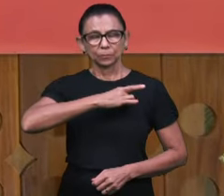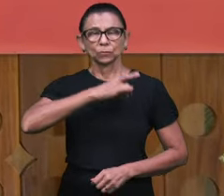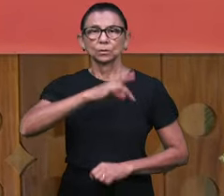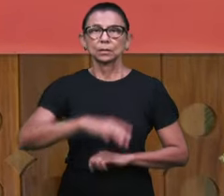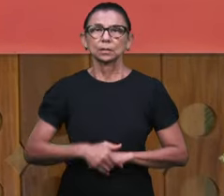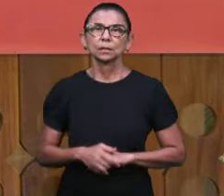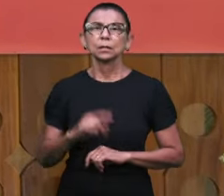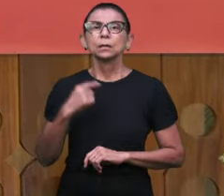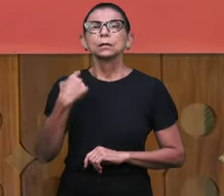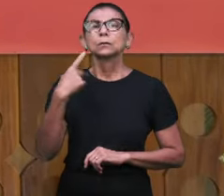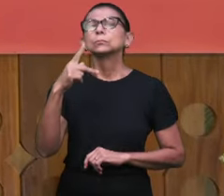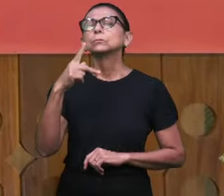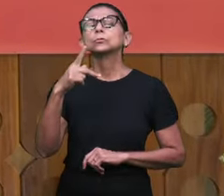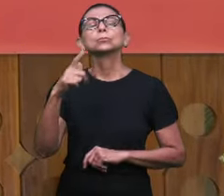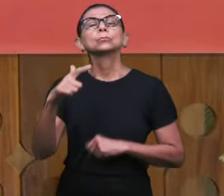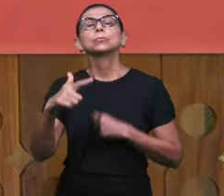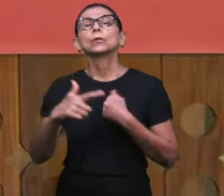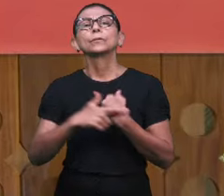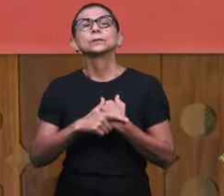para assistir culto,